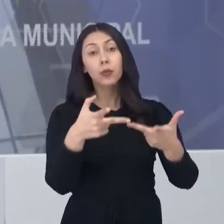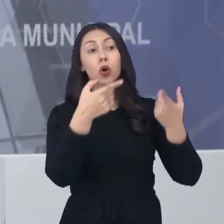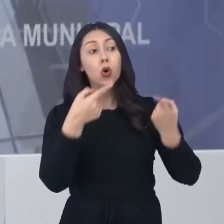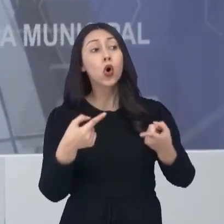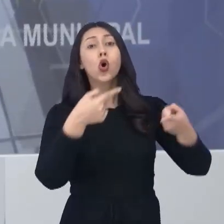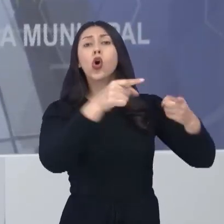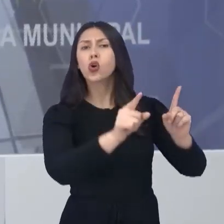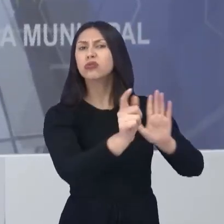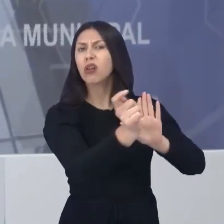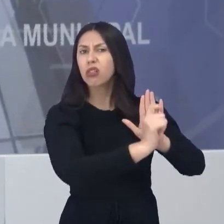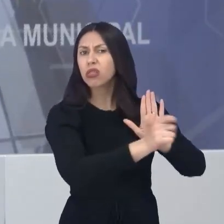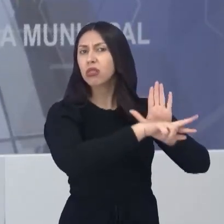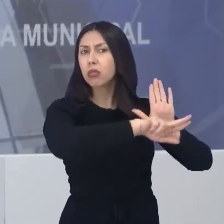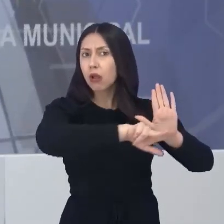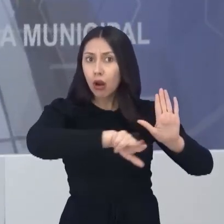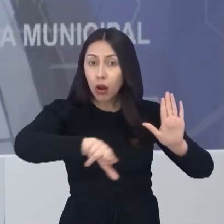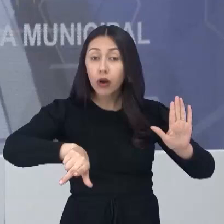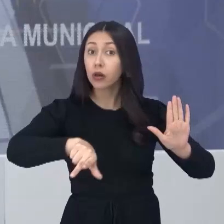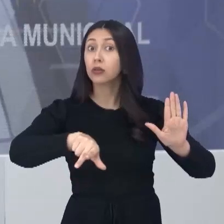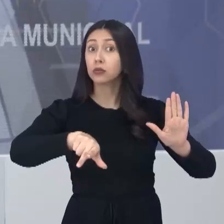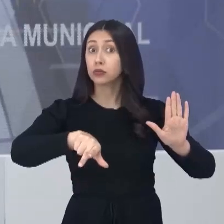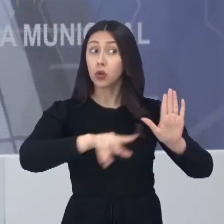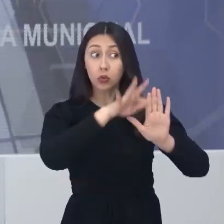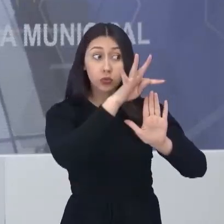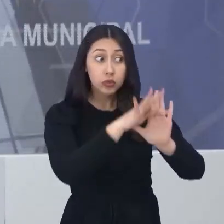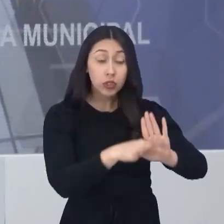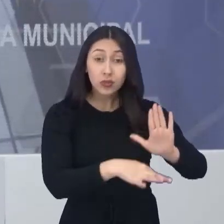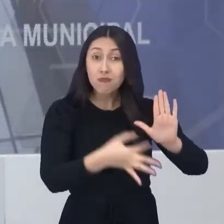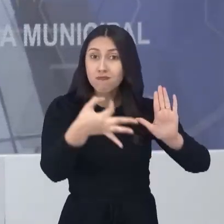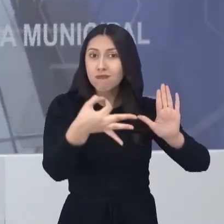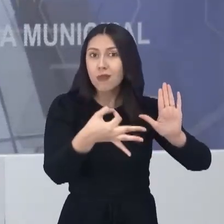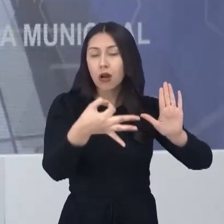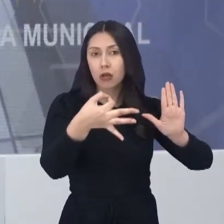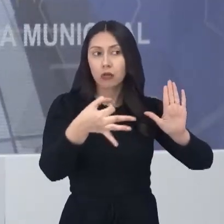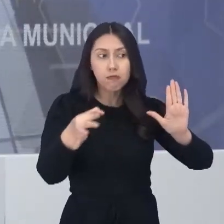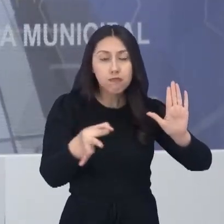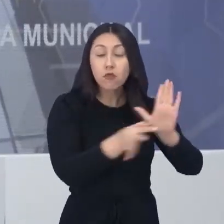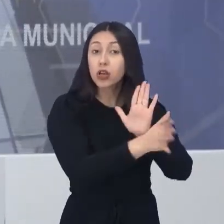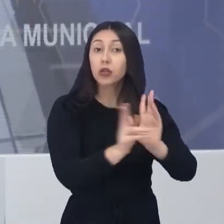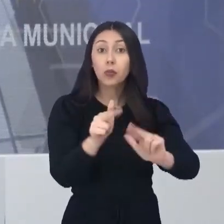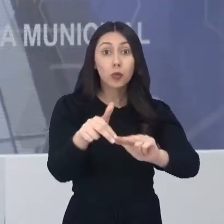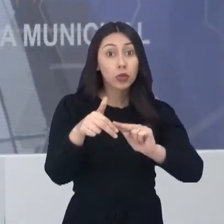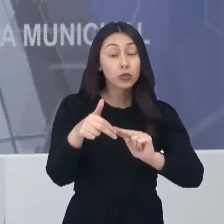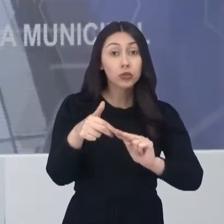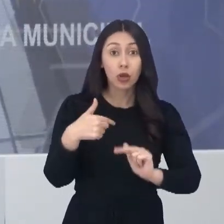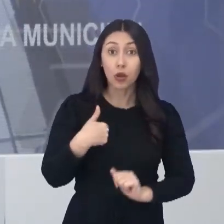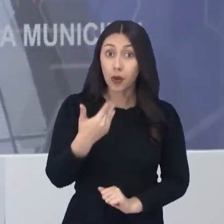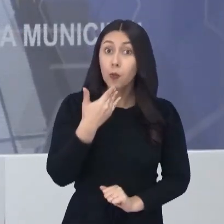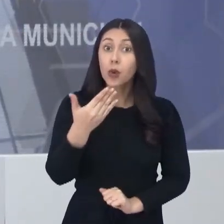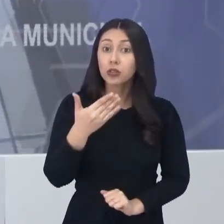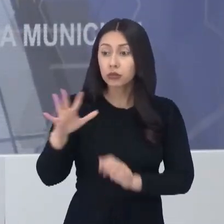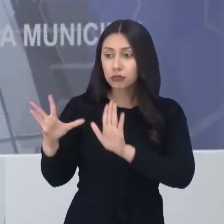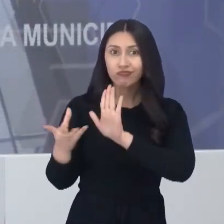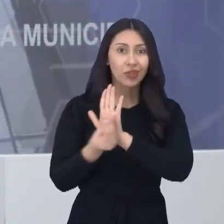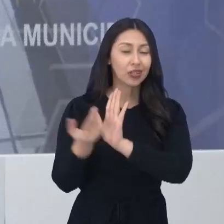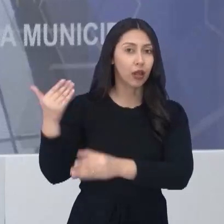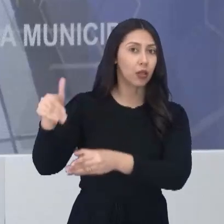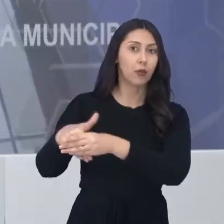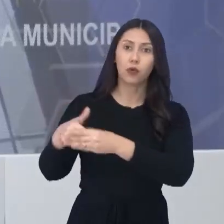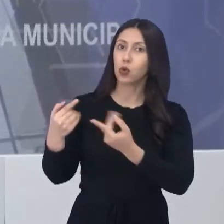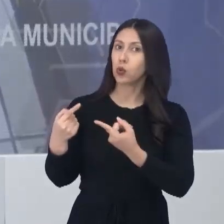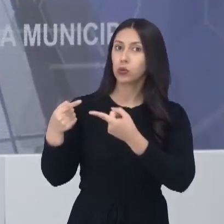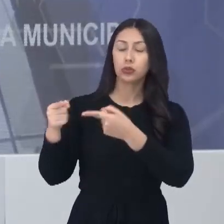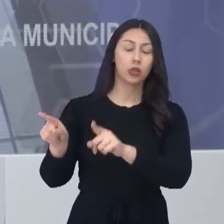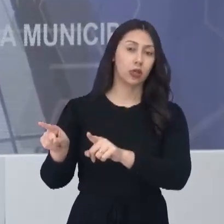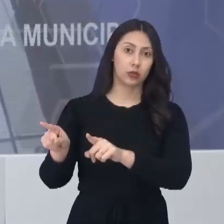combate às drogas com o texto integral. Então, peço voto contrário à emenda do vereador Juvenil, para que o